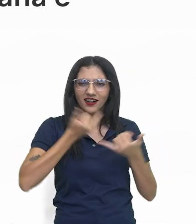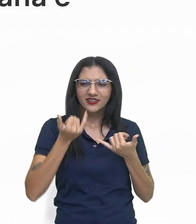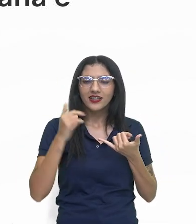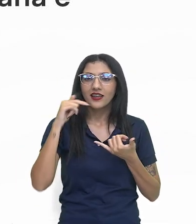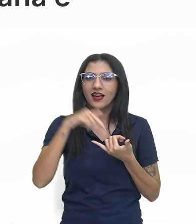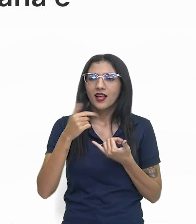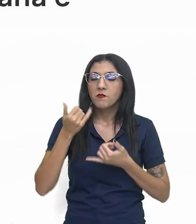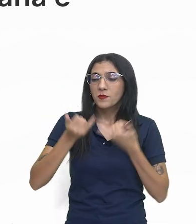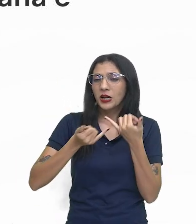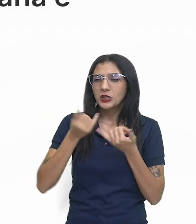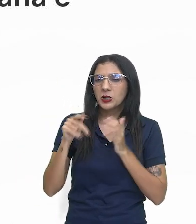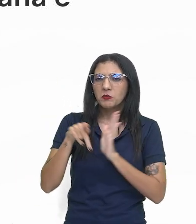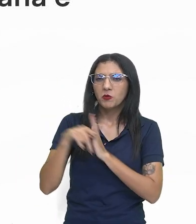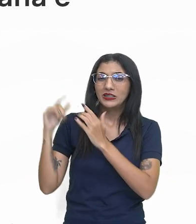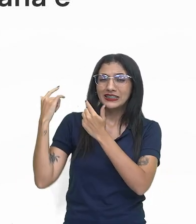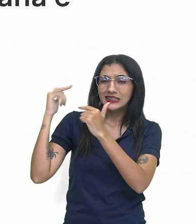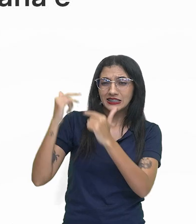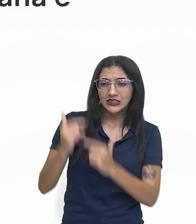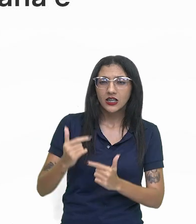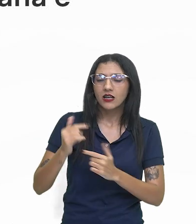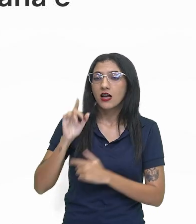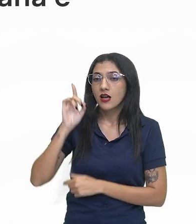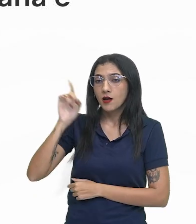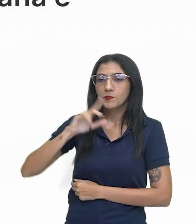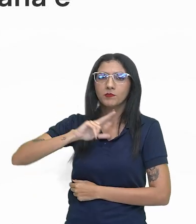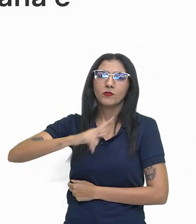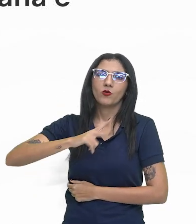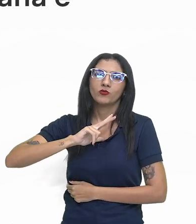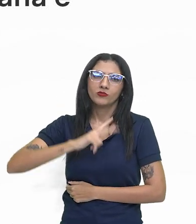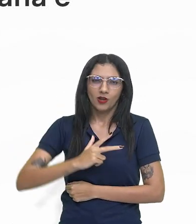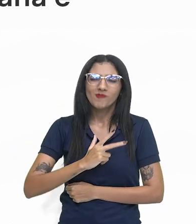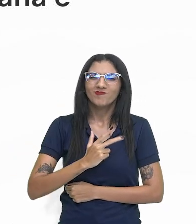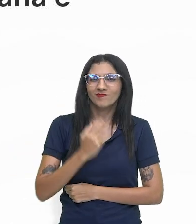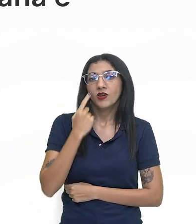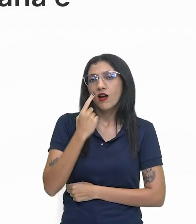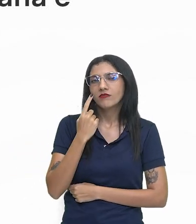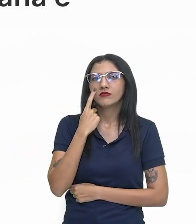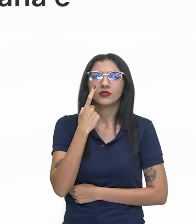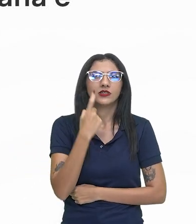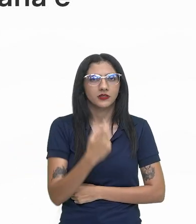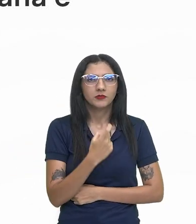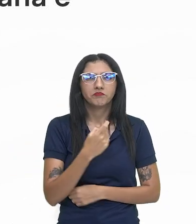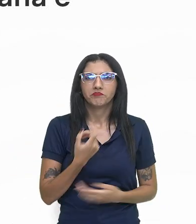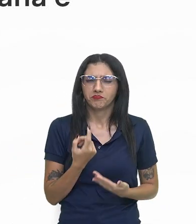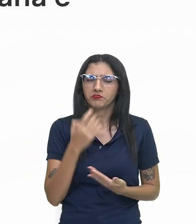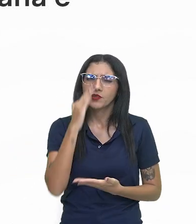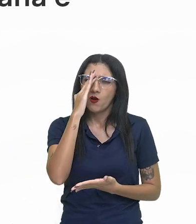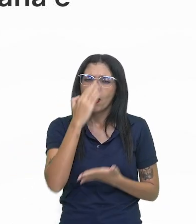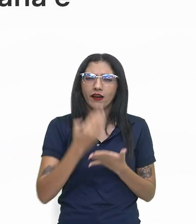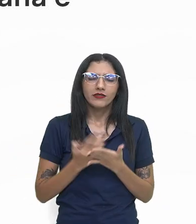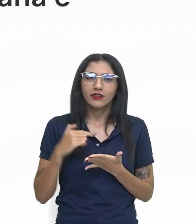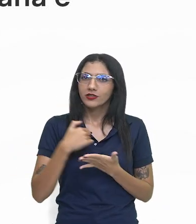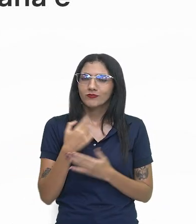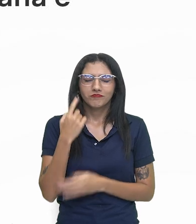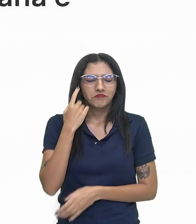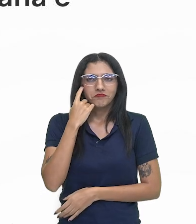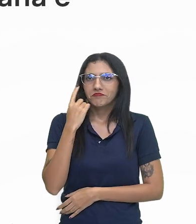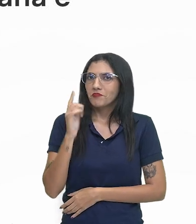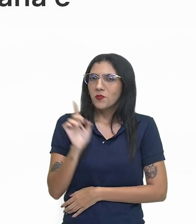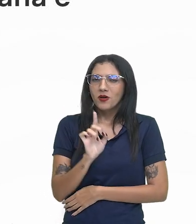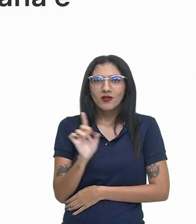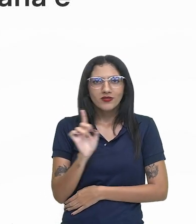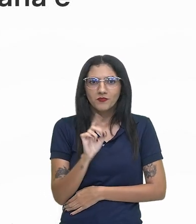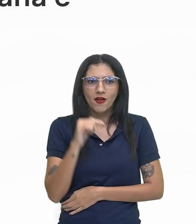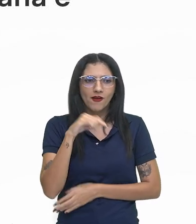antiga lá de Portugal. Olha só que interessante, né? Eu acredito que a gente não imaginaria aqui que